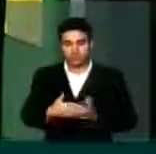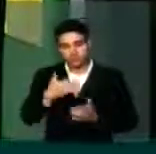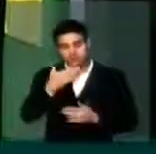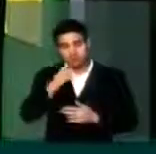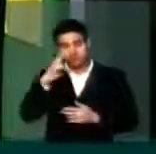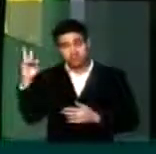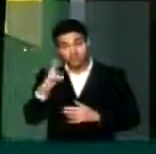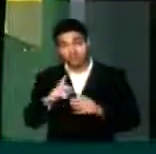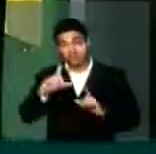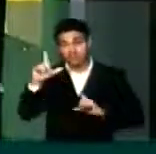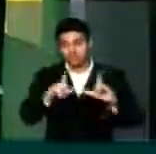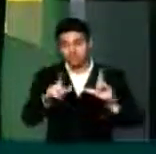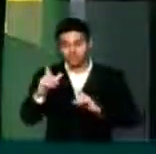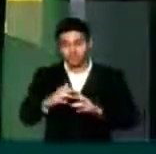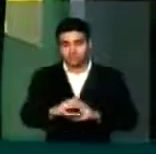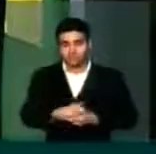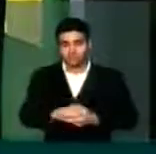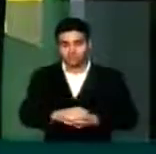assiste aqui